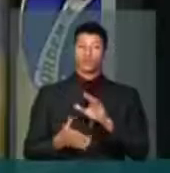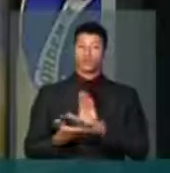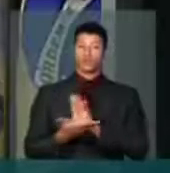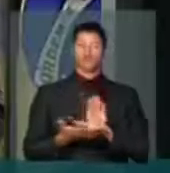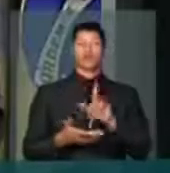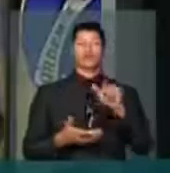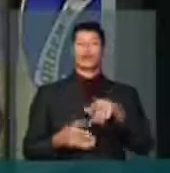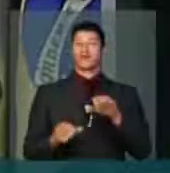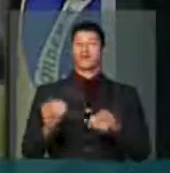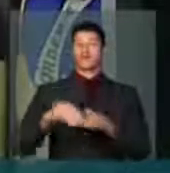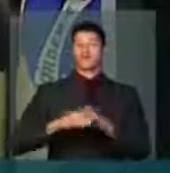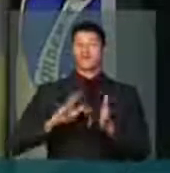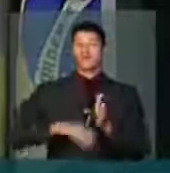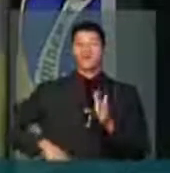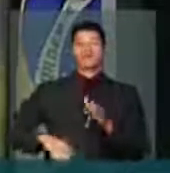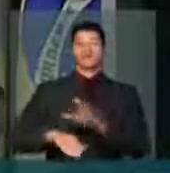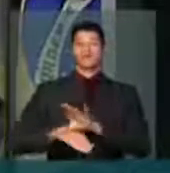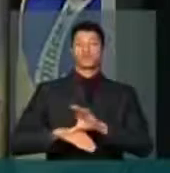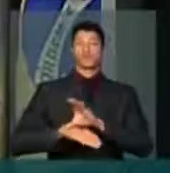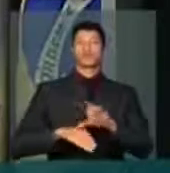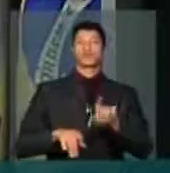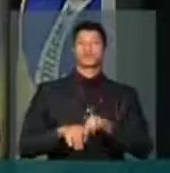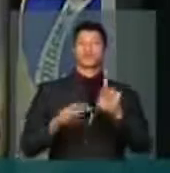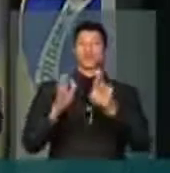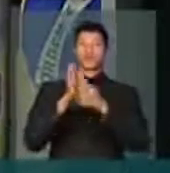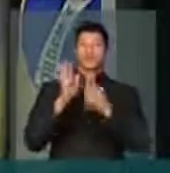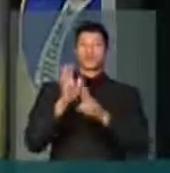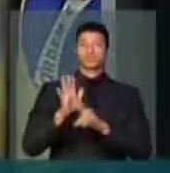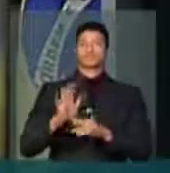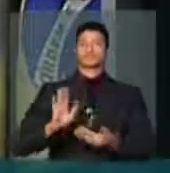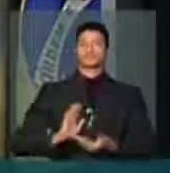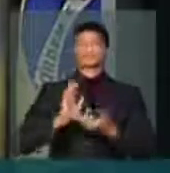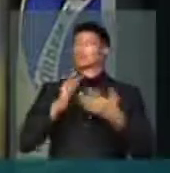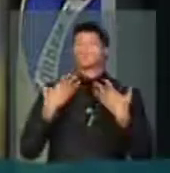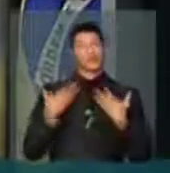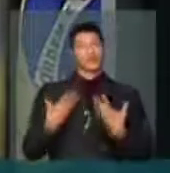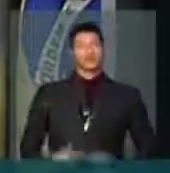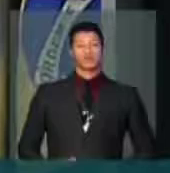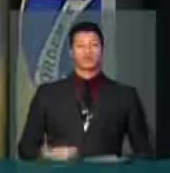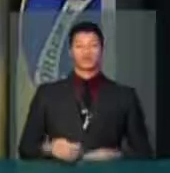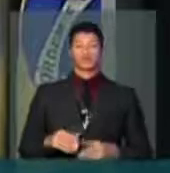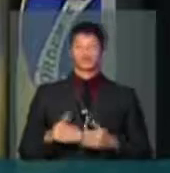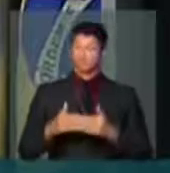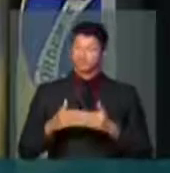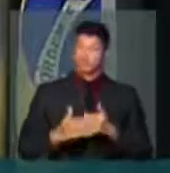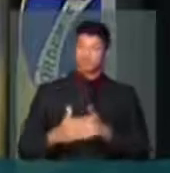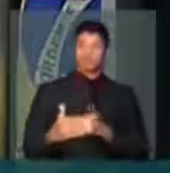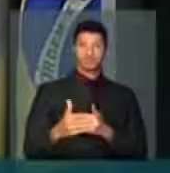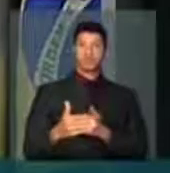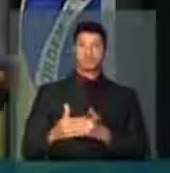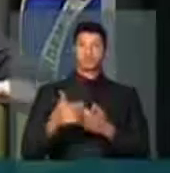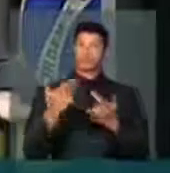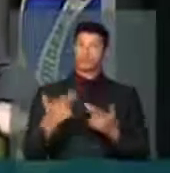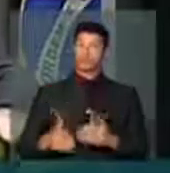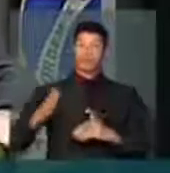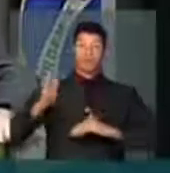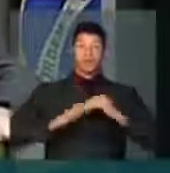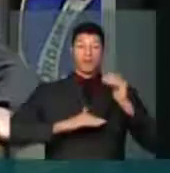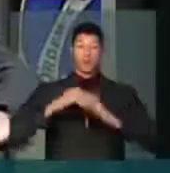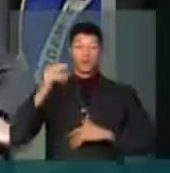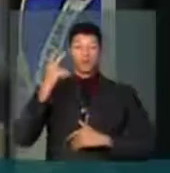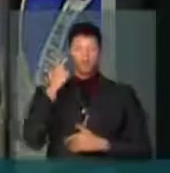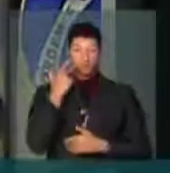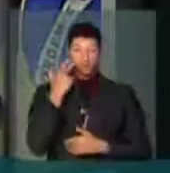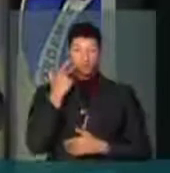é inconstitucional, fere o regimento dessa casa, não aceitamos que ela estabeleça-se como uma prática